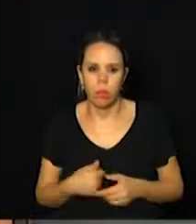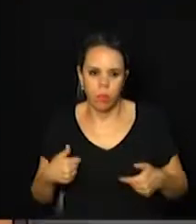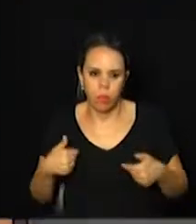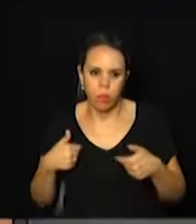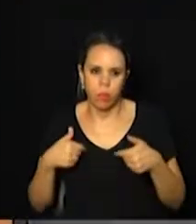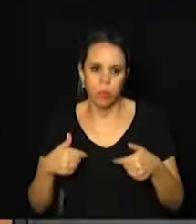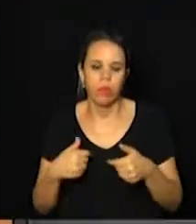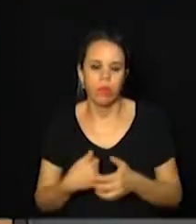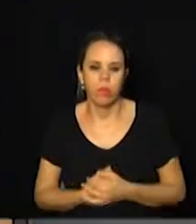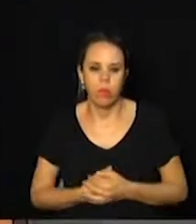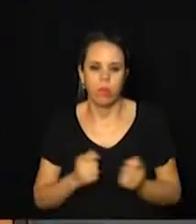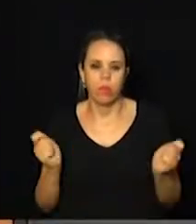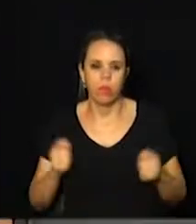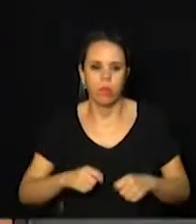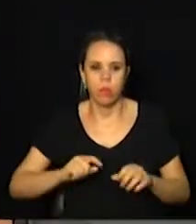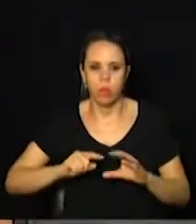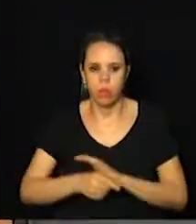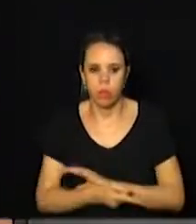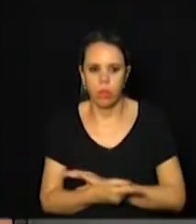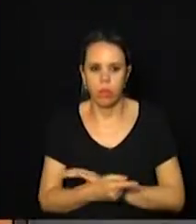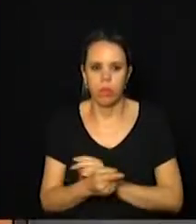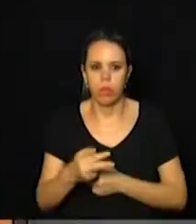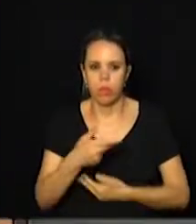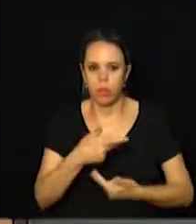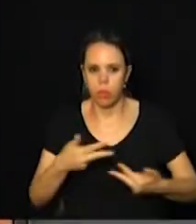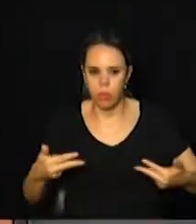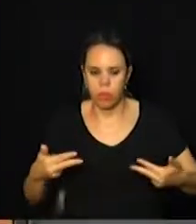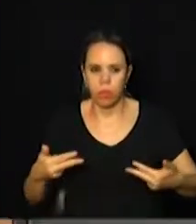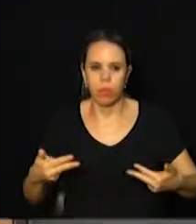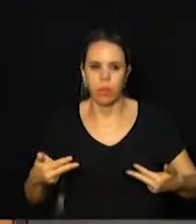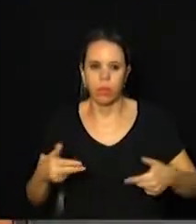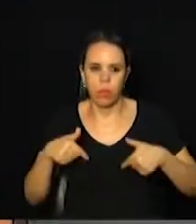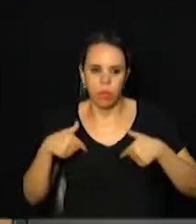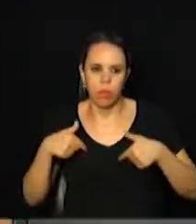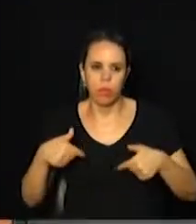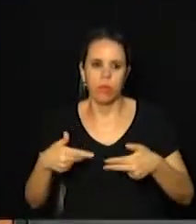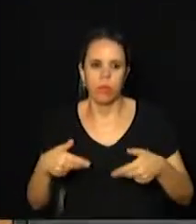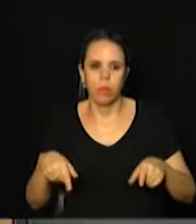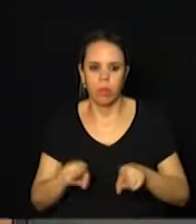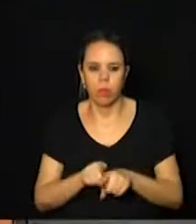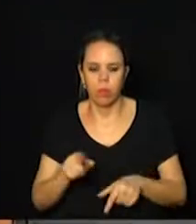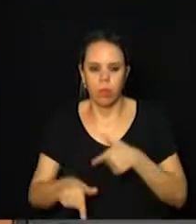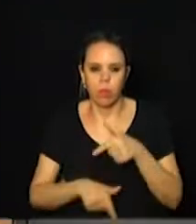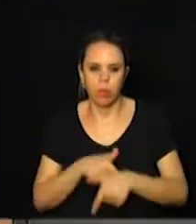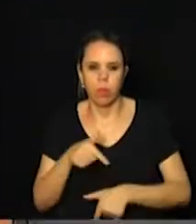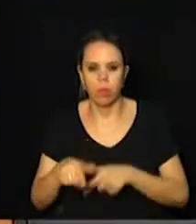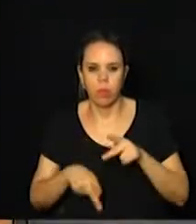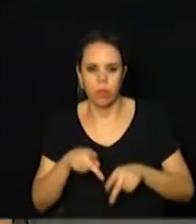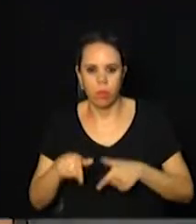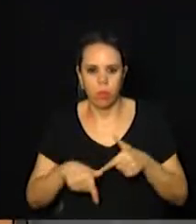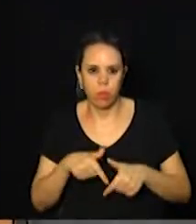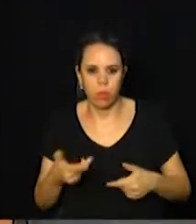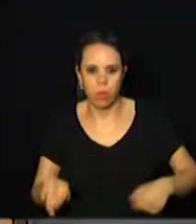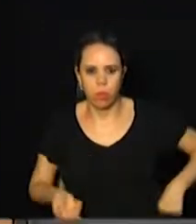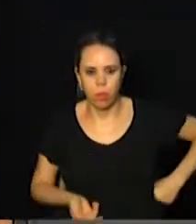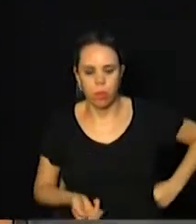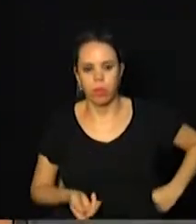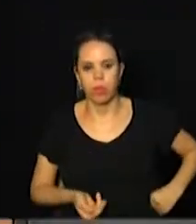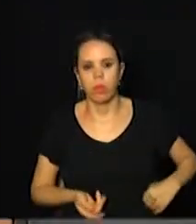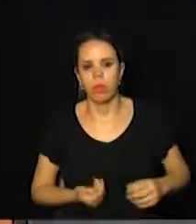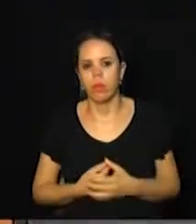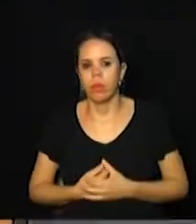atuação poder aprofundar os vários aspectos aí da atuação desse trabalhador e trabalhadora